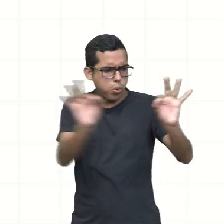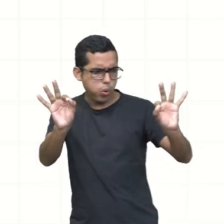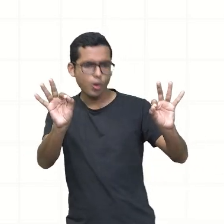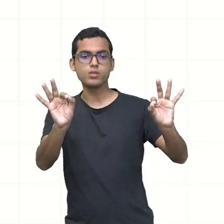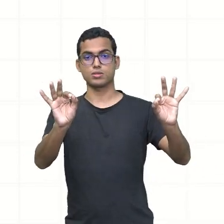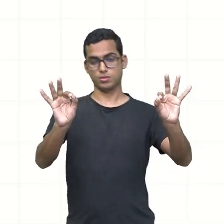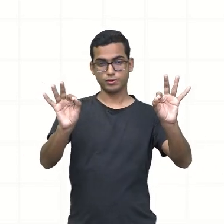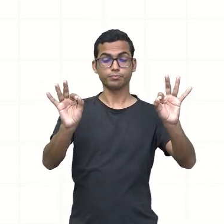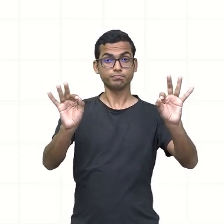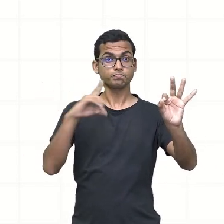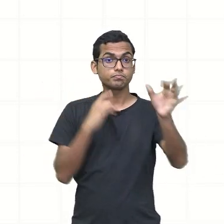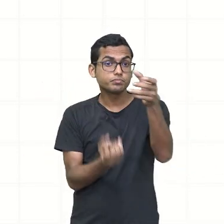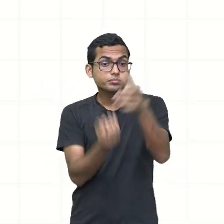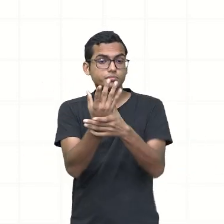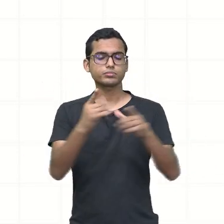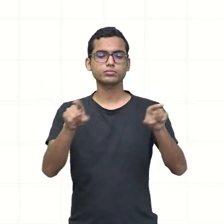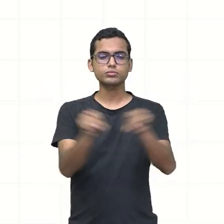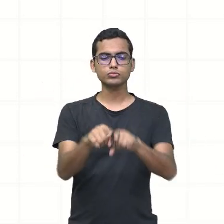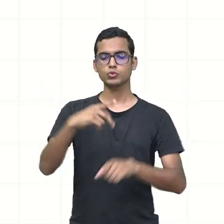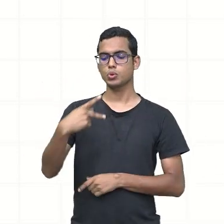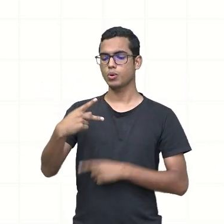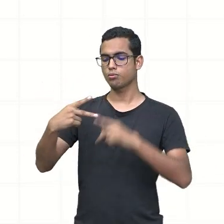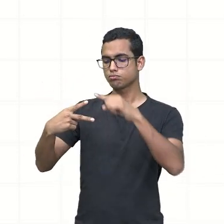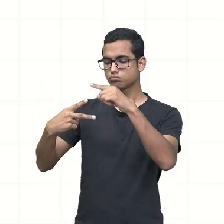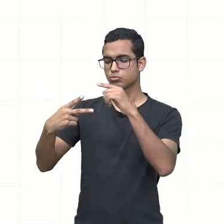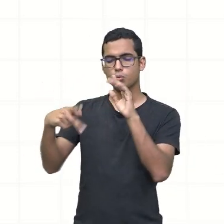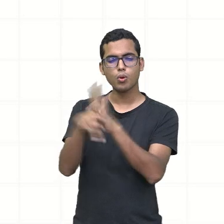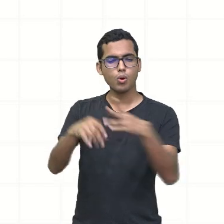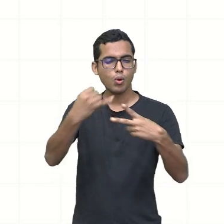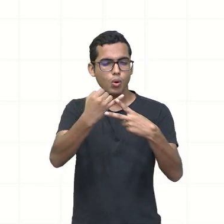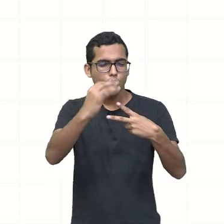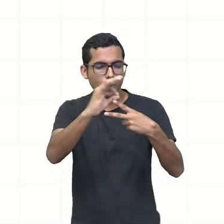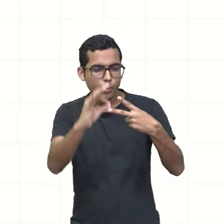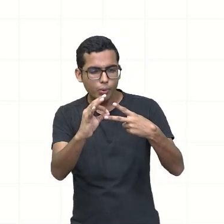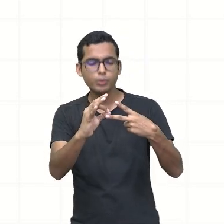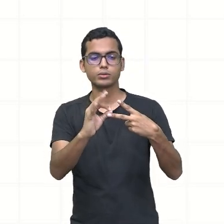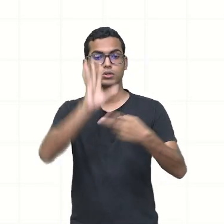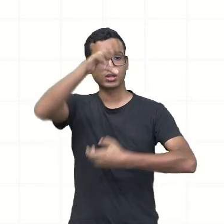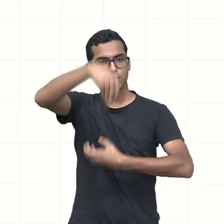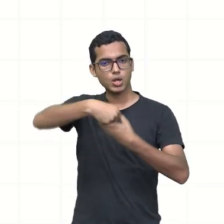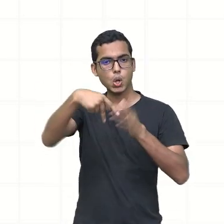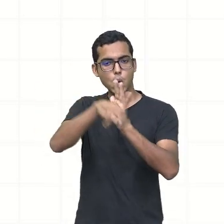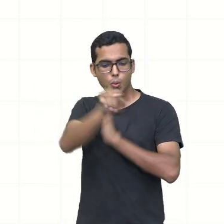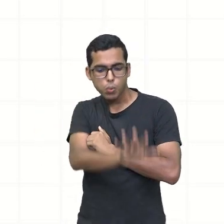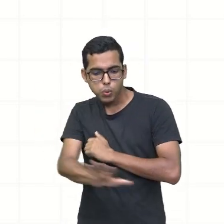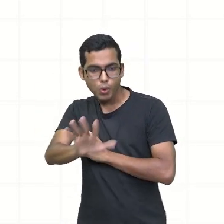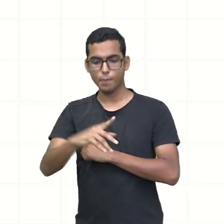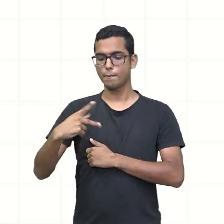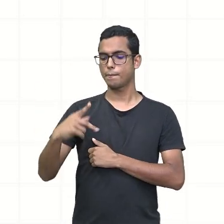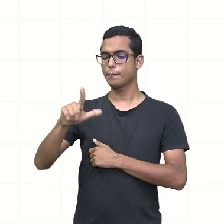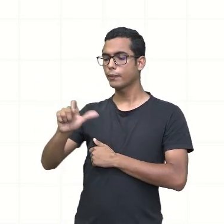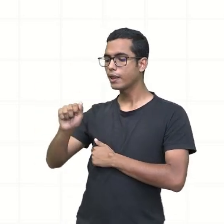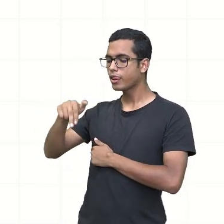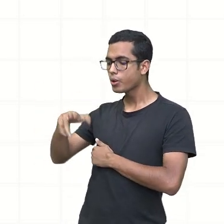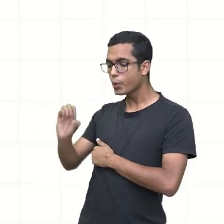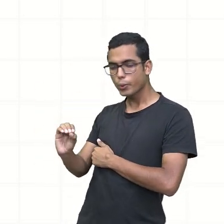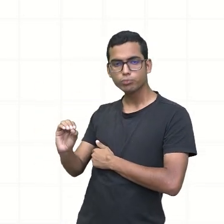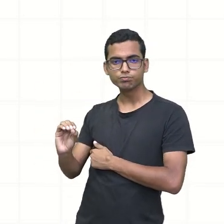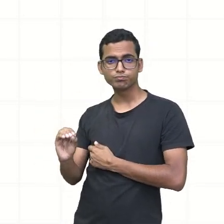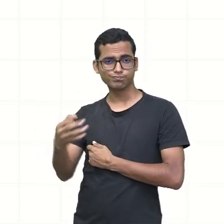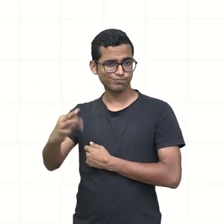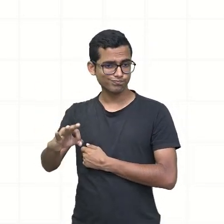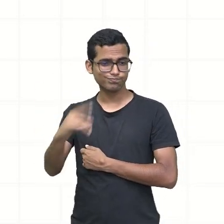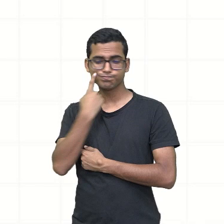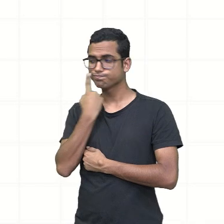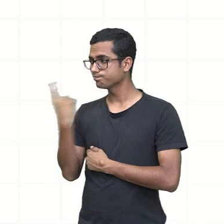de um polígono. O polígono fica dentro desse plano. E é como se esse